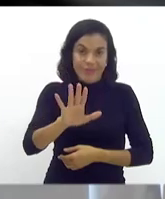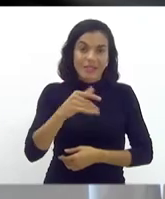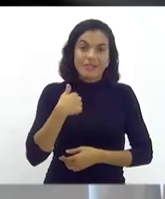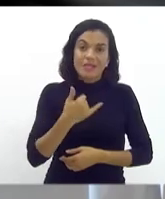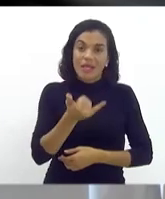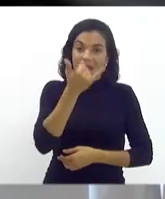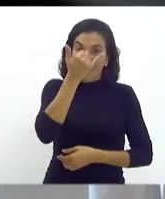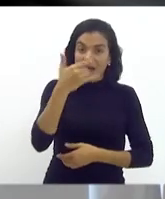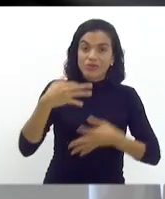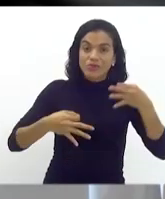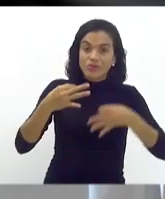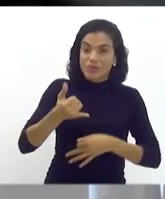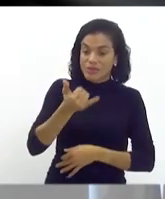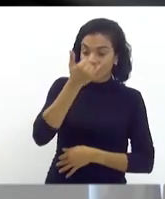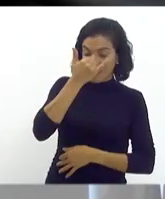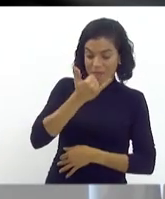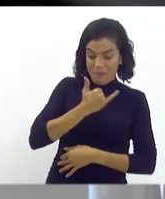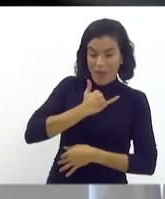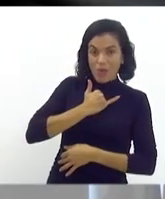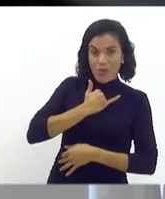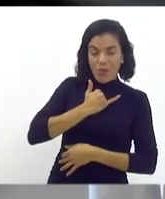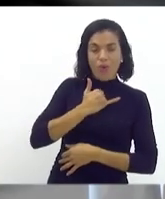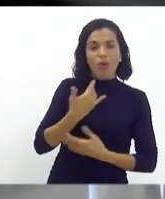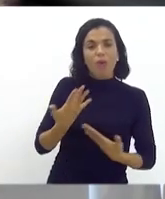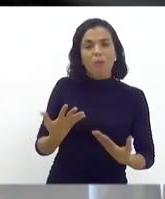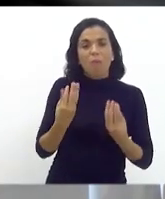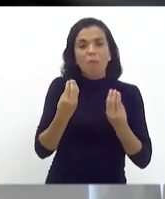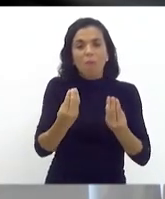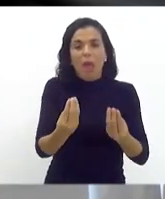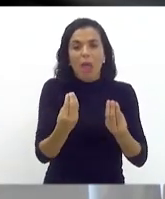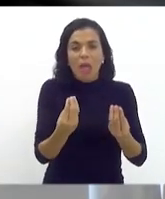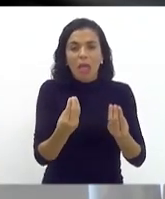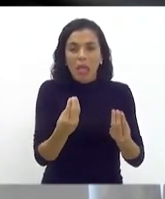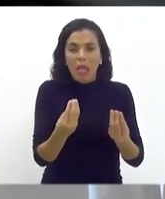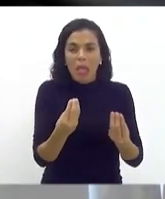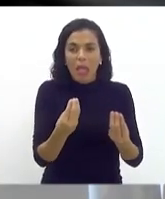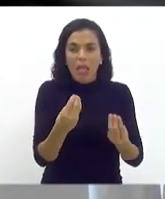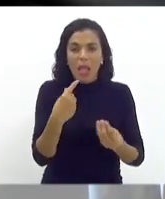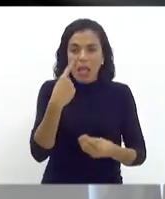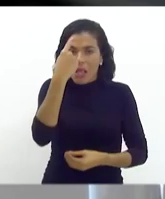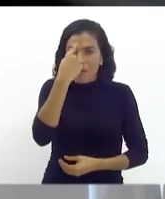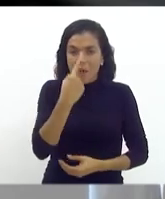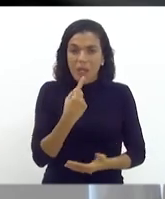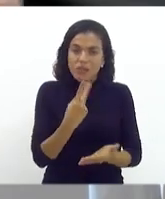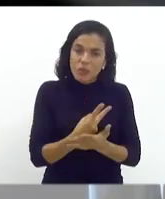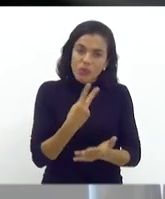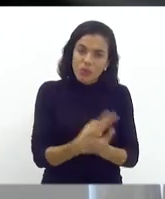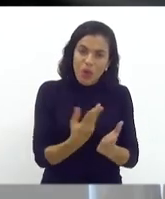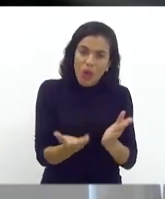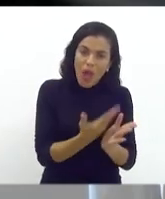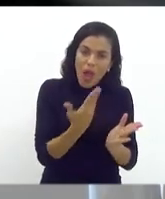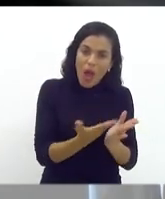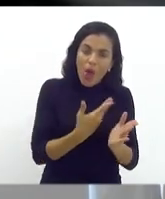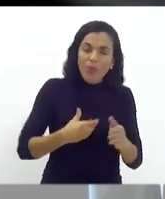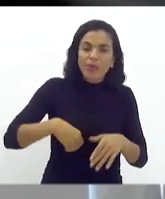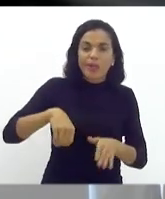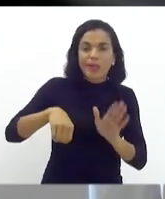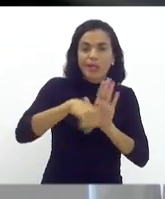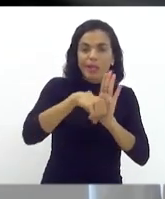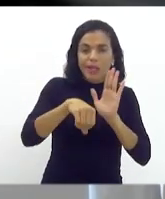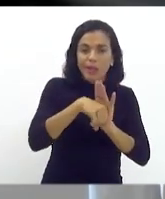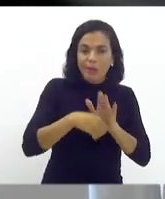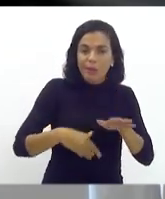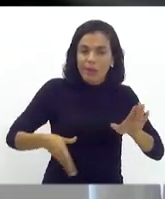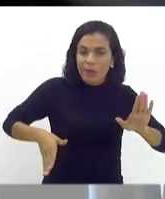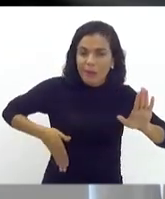a sentença transitões julgado é não há porque eu a minha imagem está dentro do álbum de de suspeitos